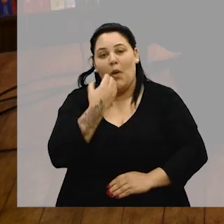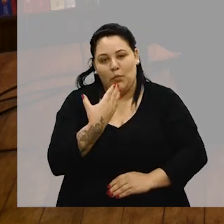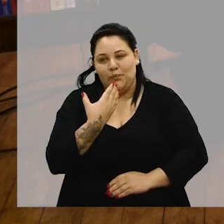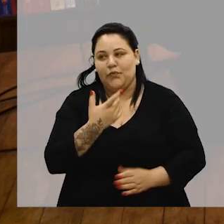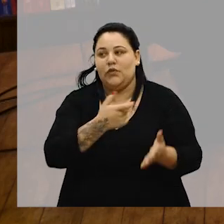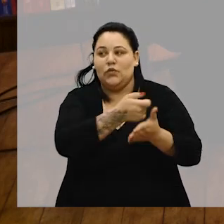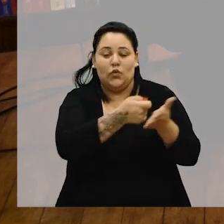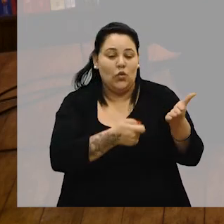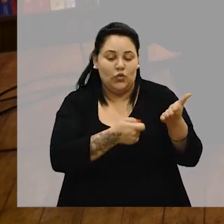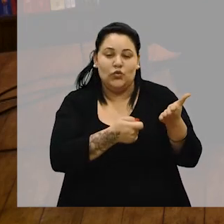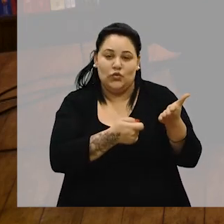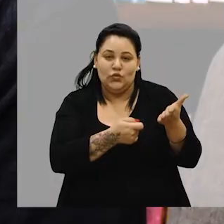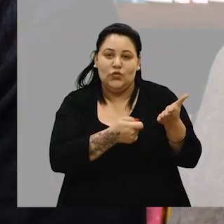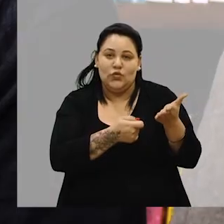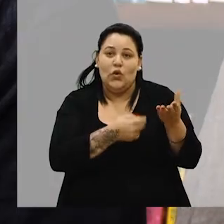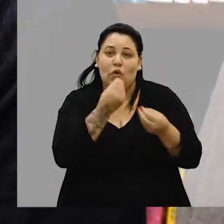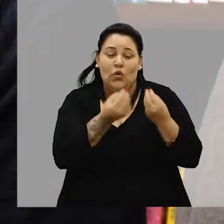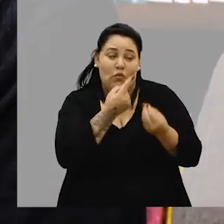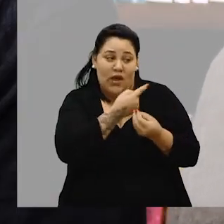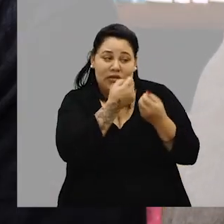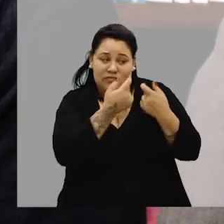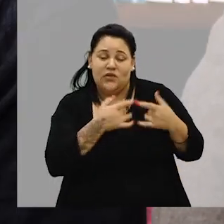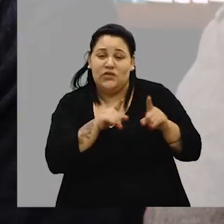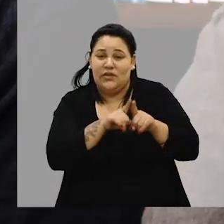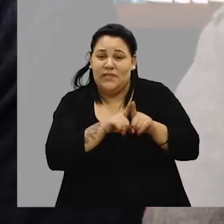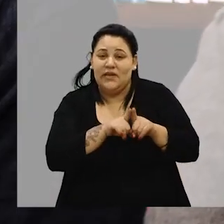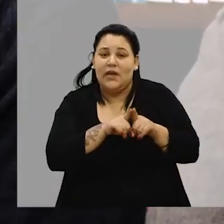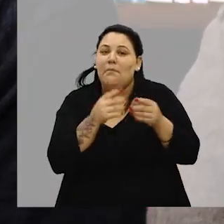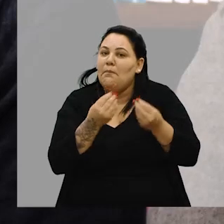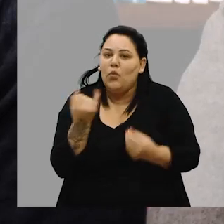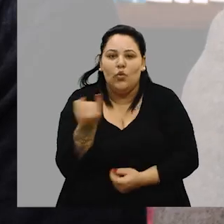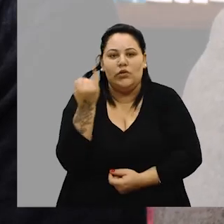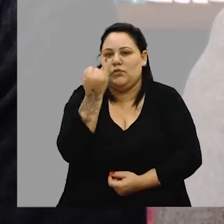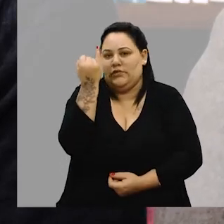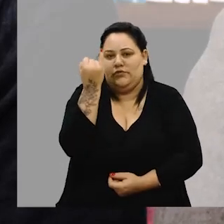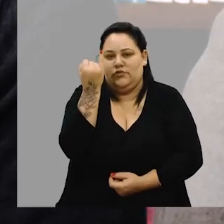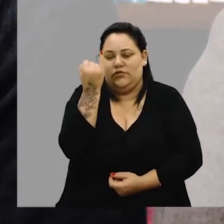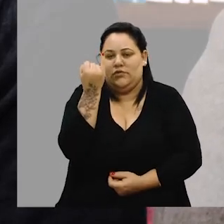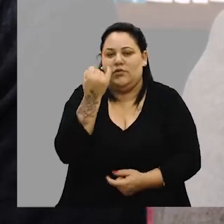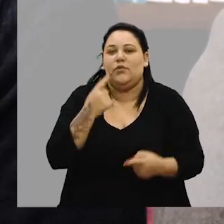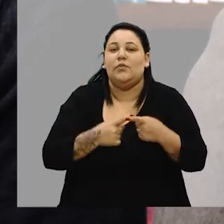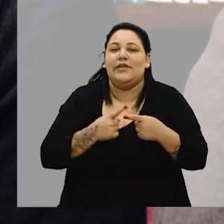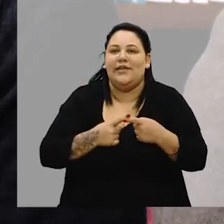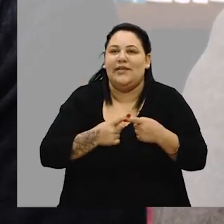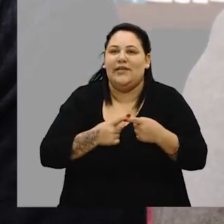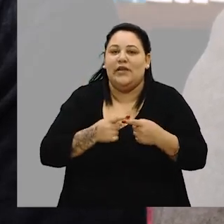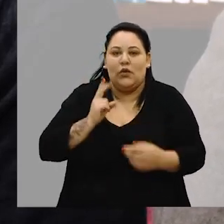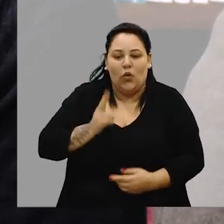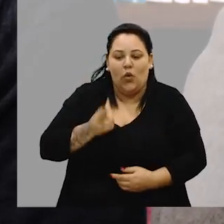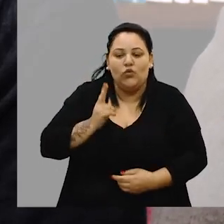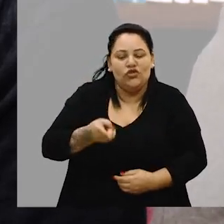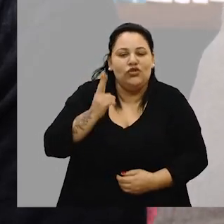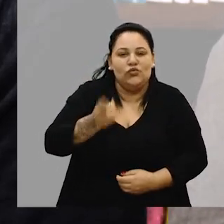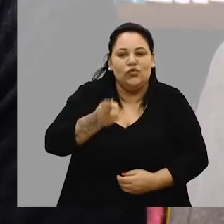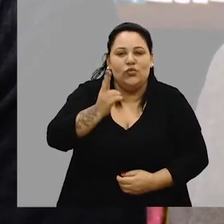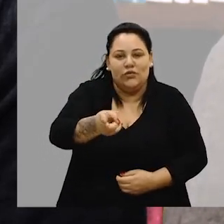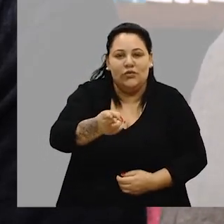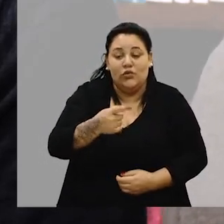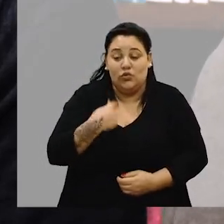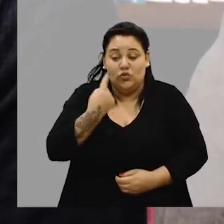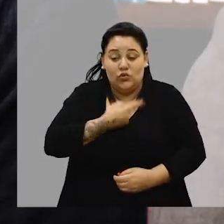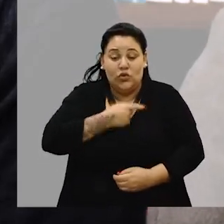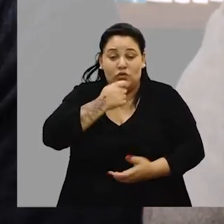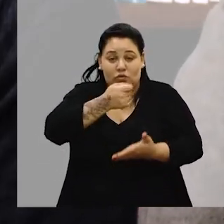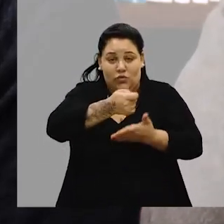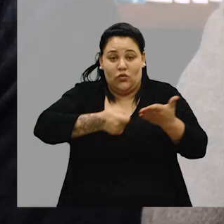Sim, bom, o concurso literário, né, como a Maia estava falando também, ele é muito importante, justamente porque ele permanece